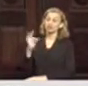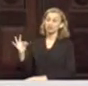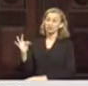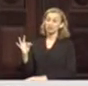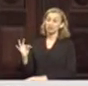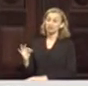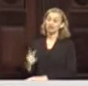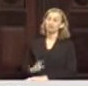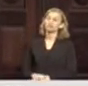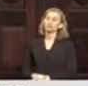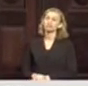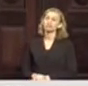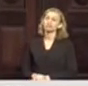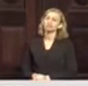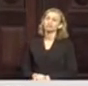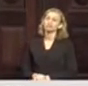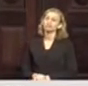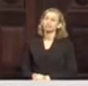do Gabeira.